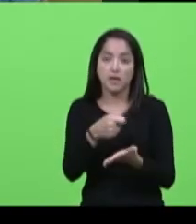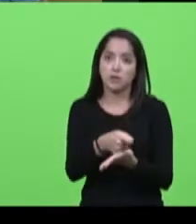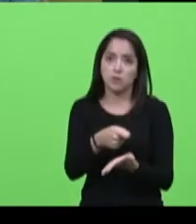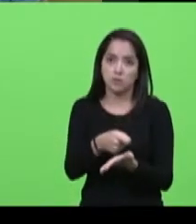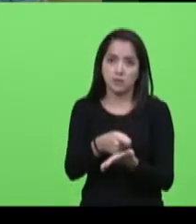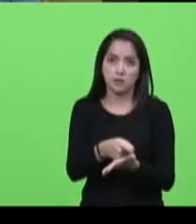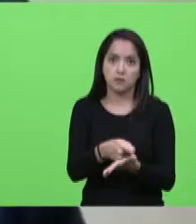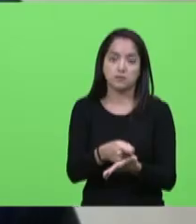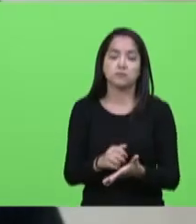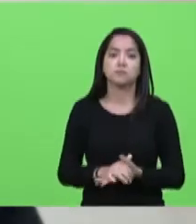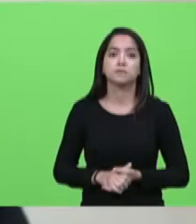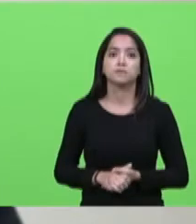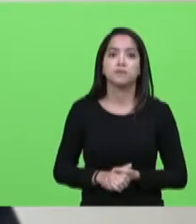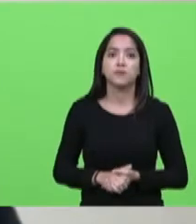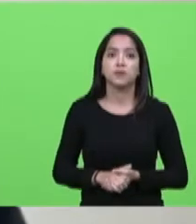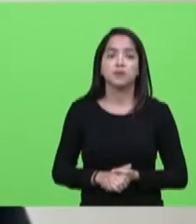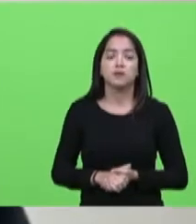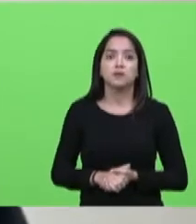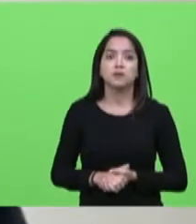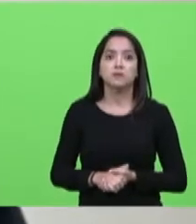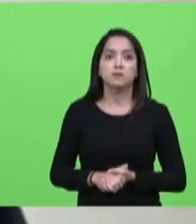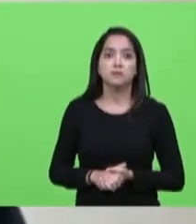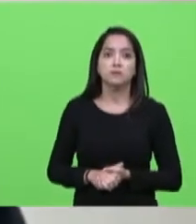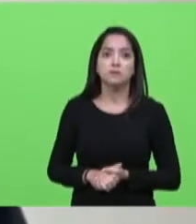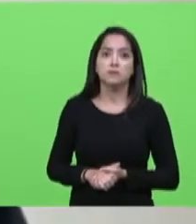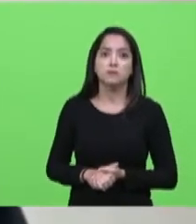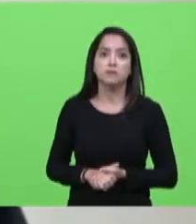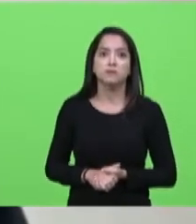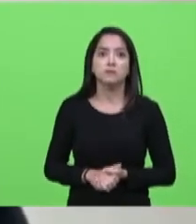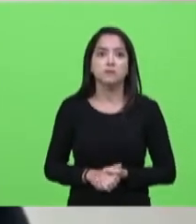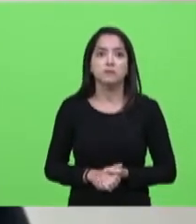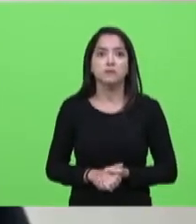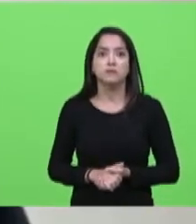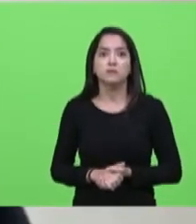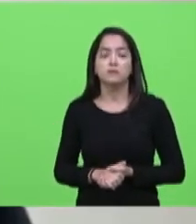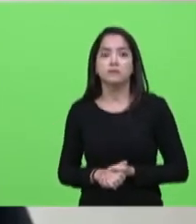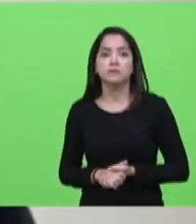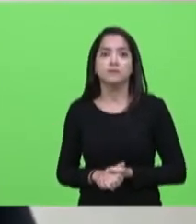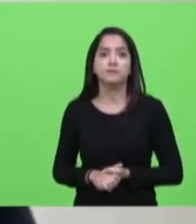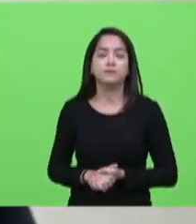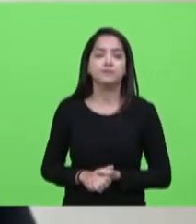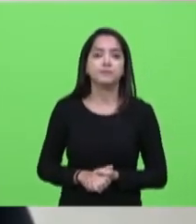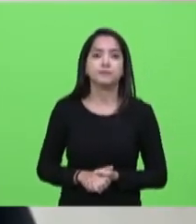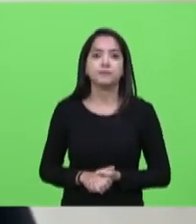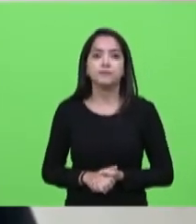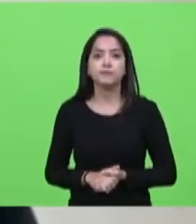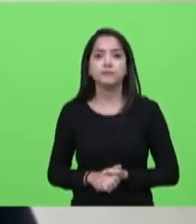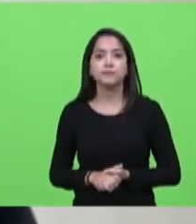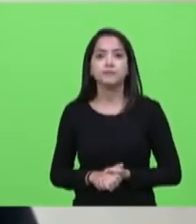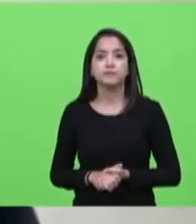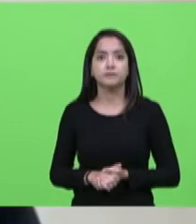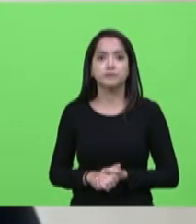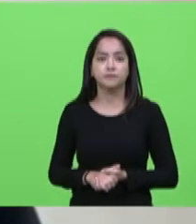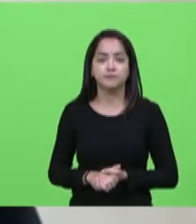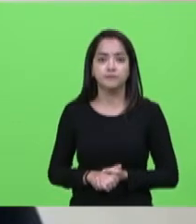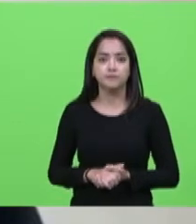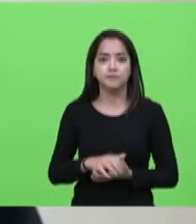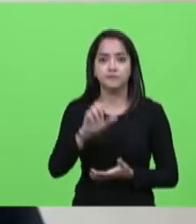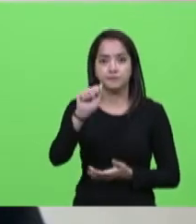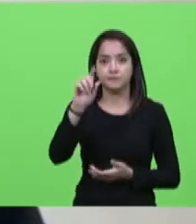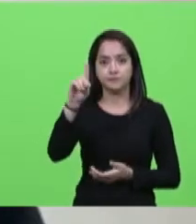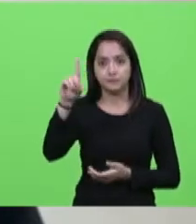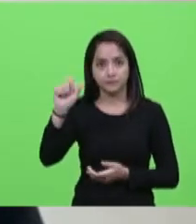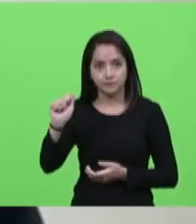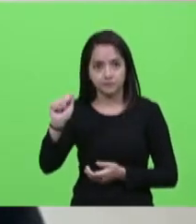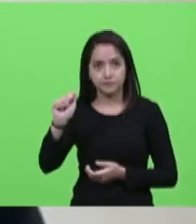executivo. Afim, senhor Getúlio Lima, na sequência. Senhor presidente. Sargento Lima, na sequência. Ordem. Deputada Ada de Luca e